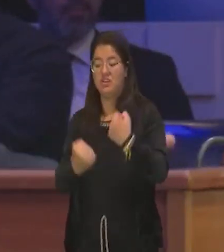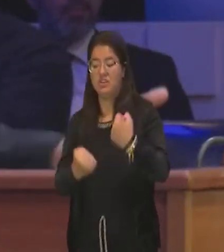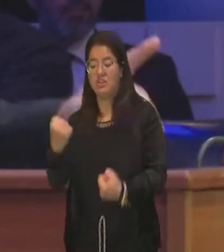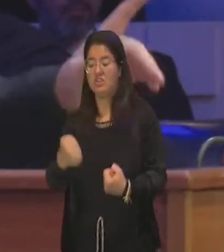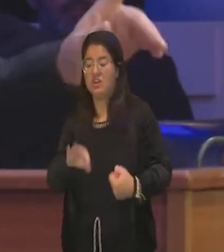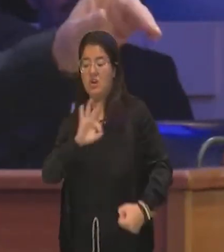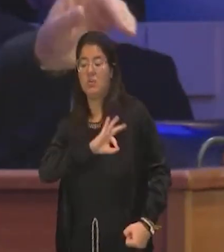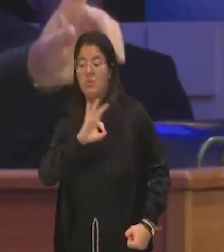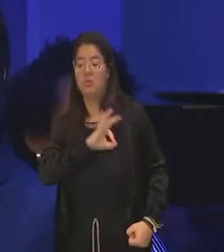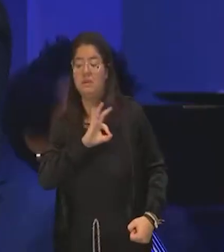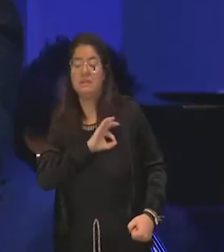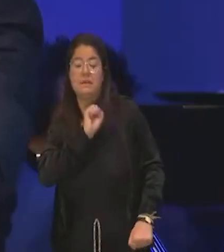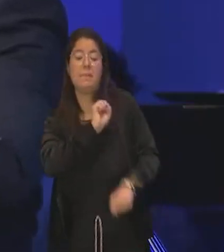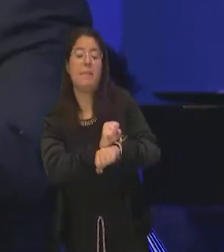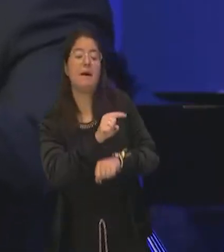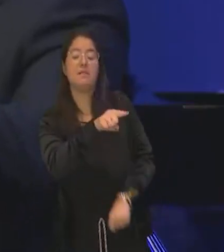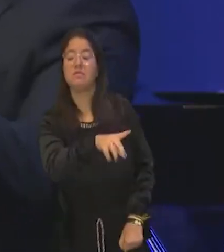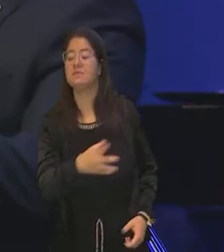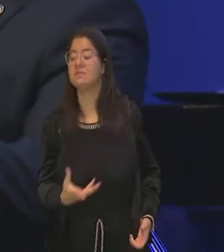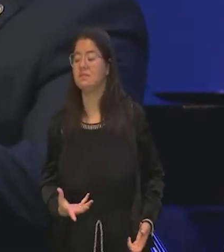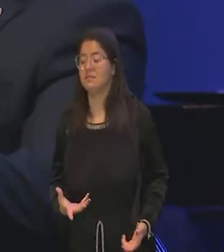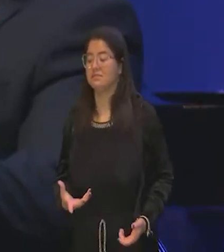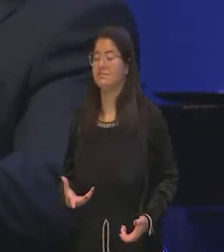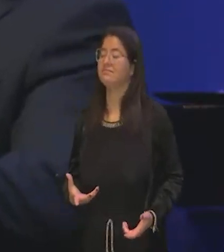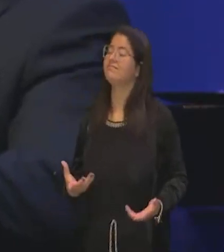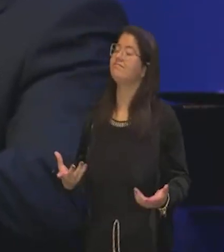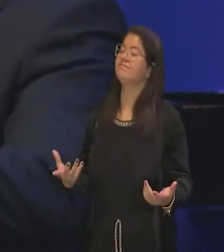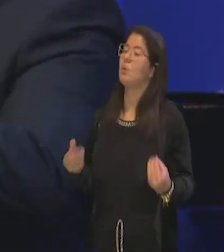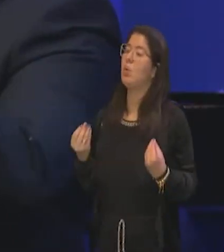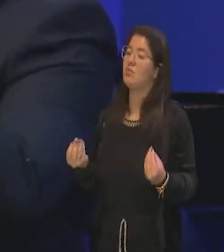Não há uma proibição, há uma reflexão